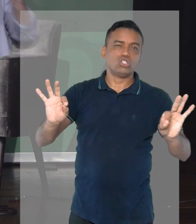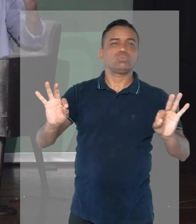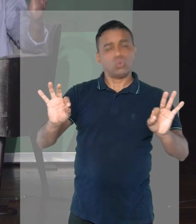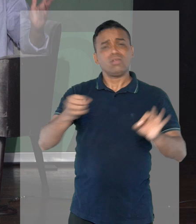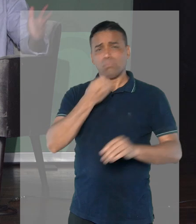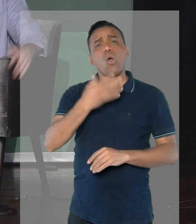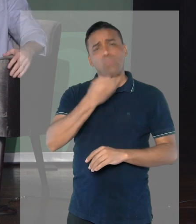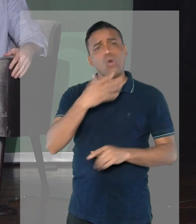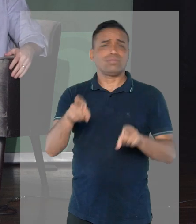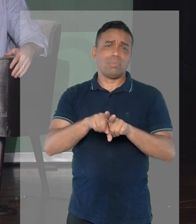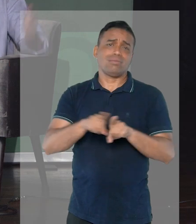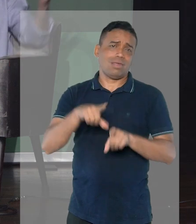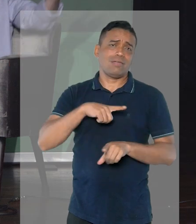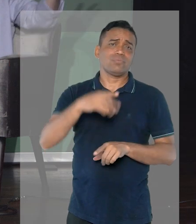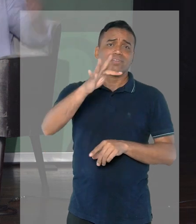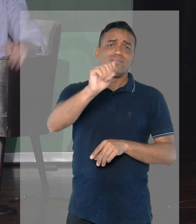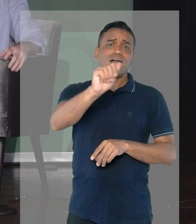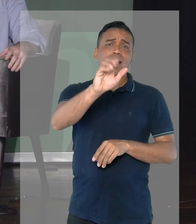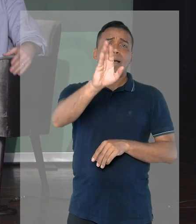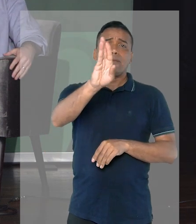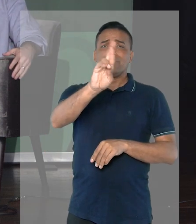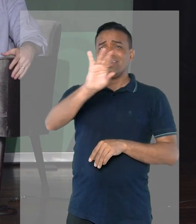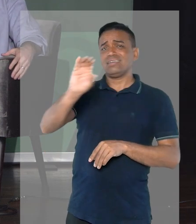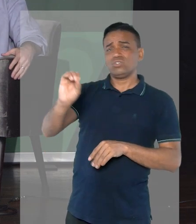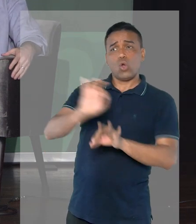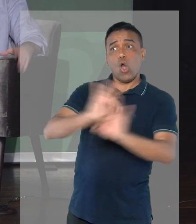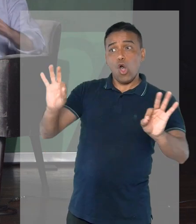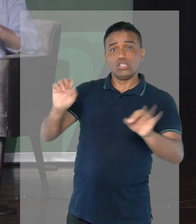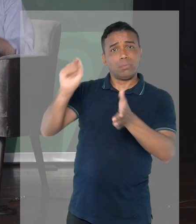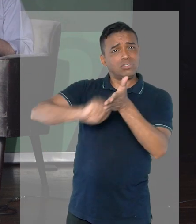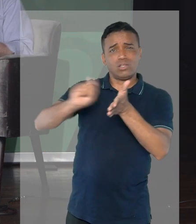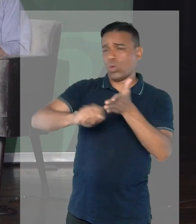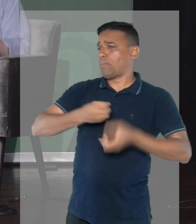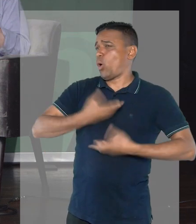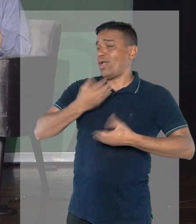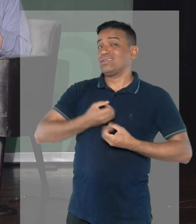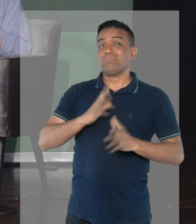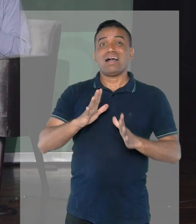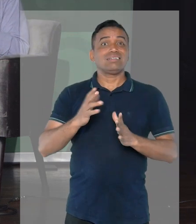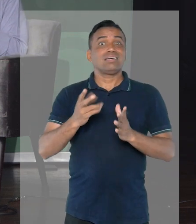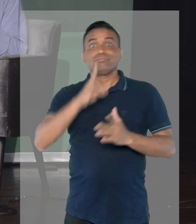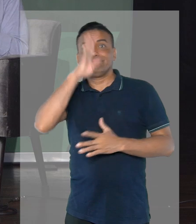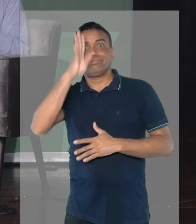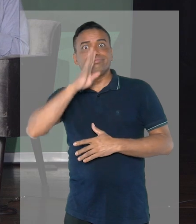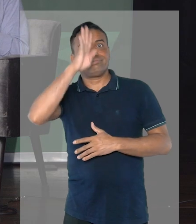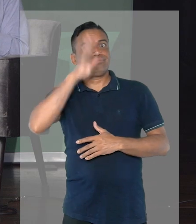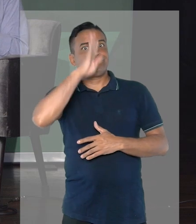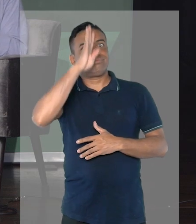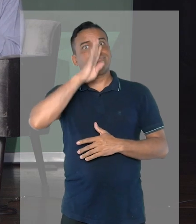tem um monte de poeta bom aqui. O Fabrício lá, um ótimo poeta. Mas a gente sabe que tem um excesso